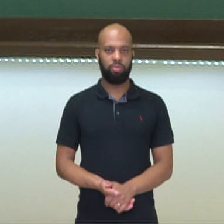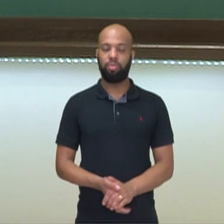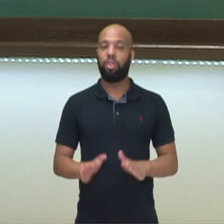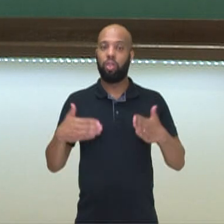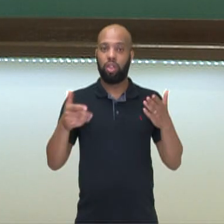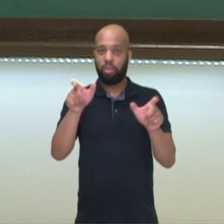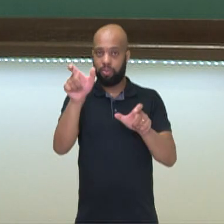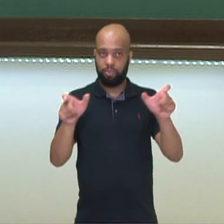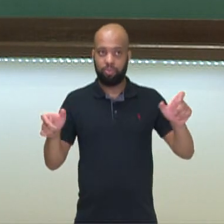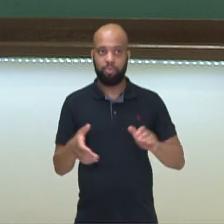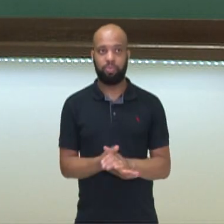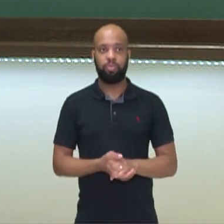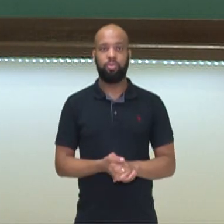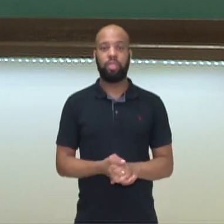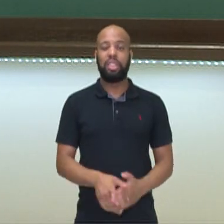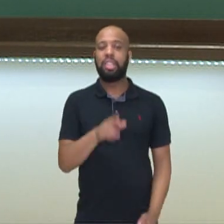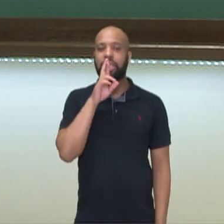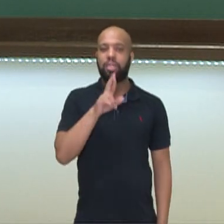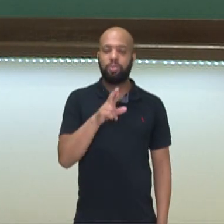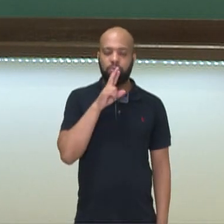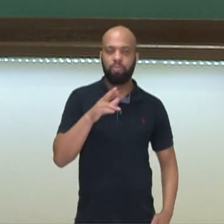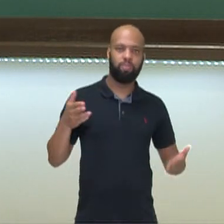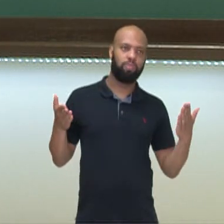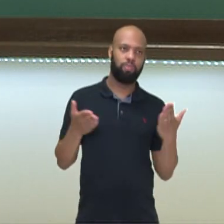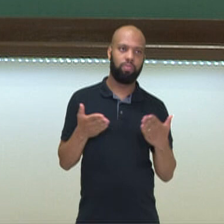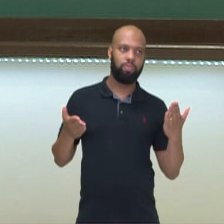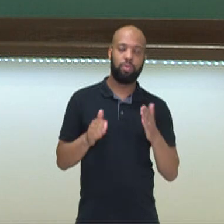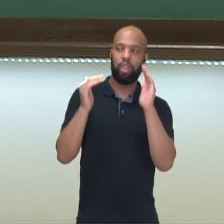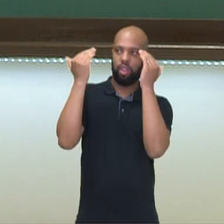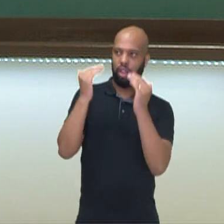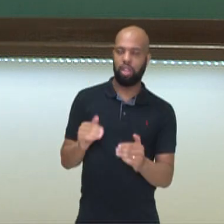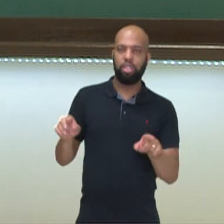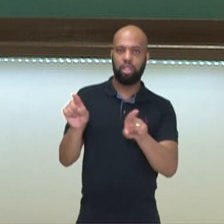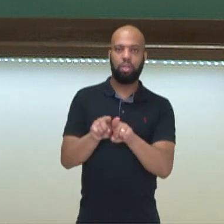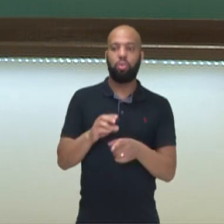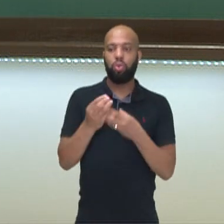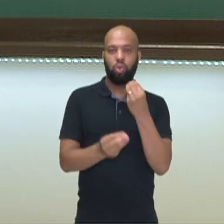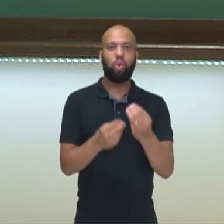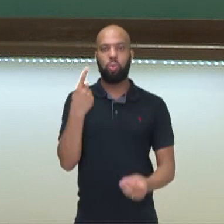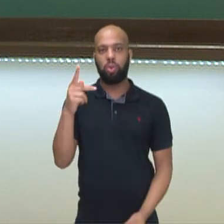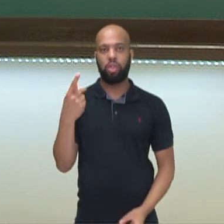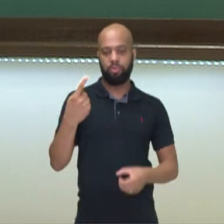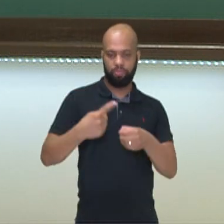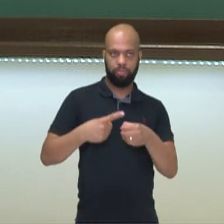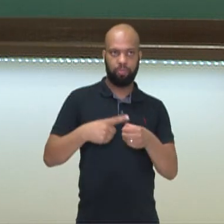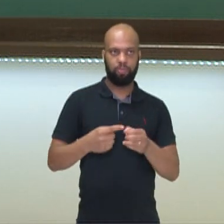Então, pessoal, respondam aí, né, e analisem como é na sua cidade.